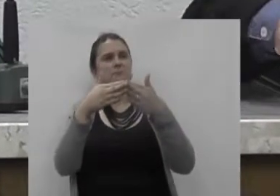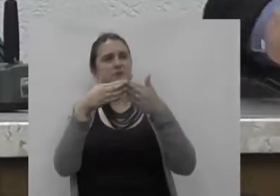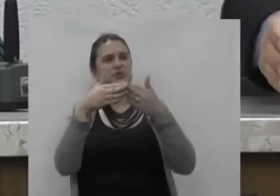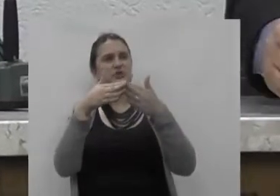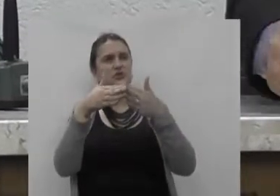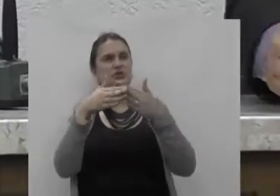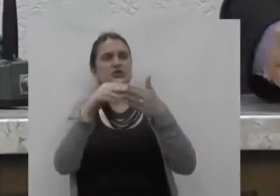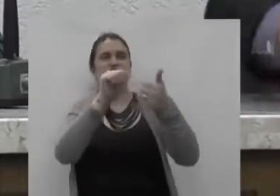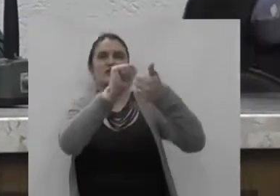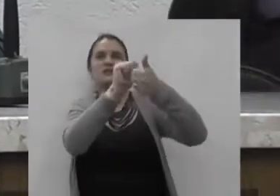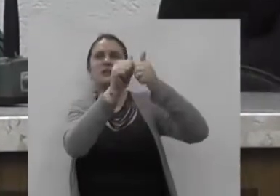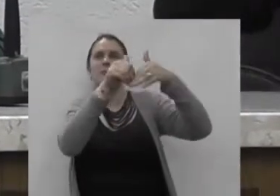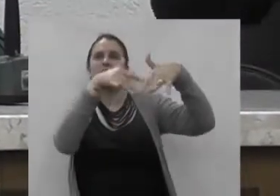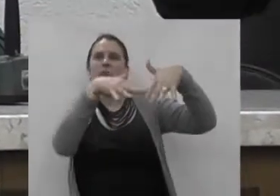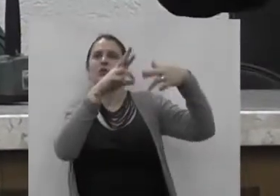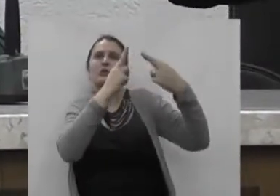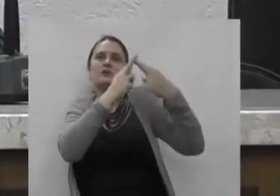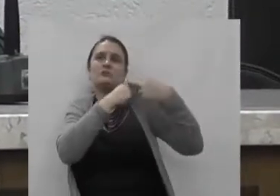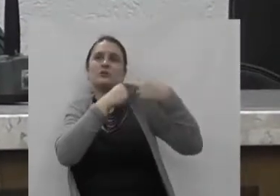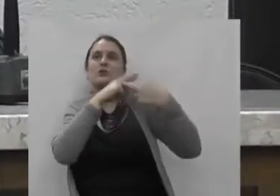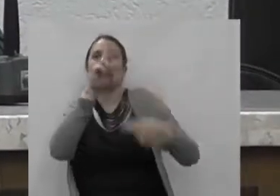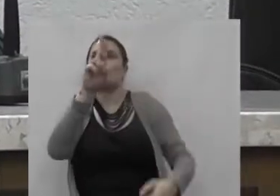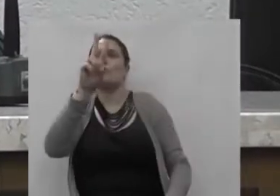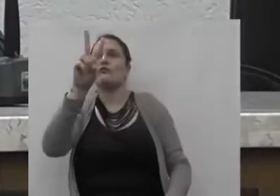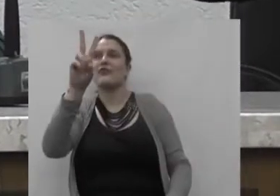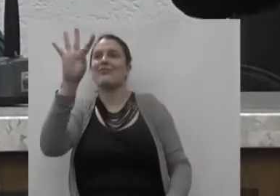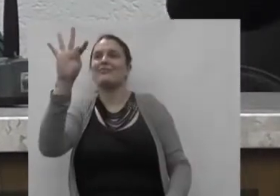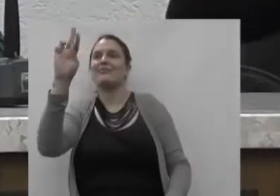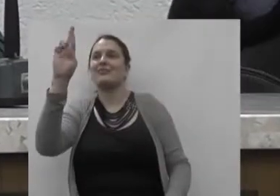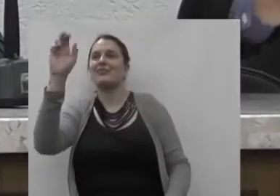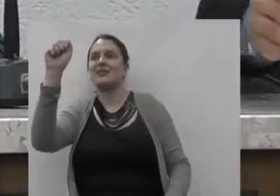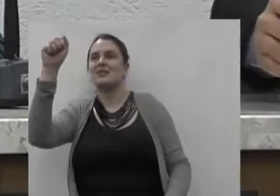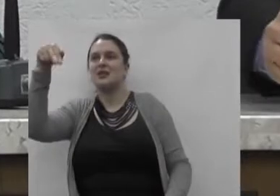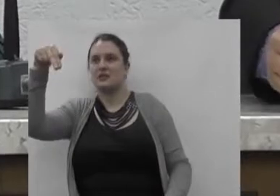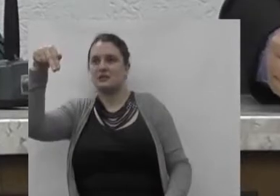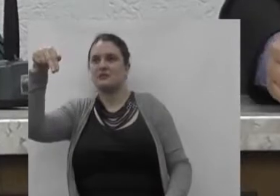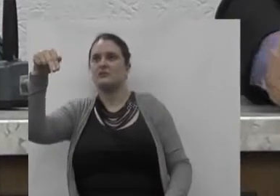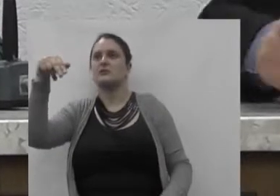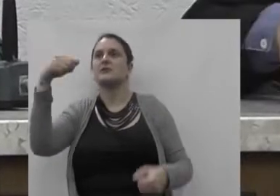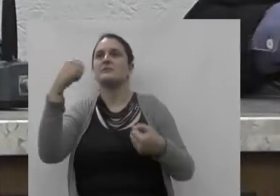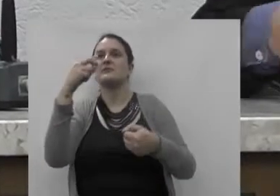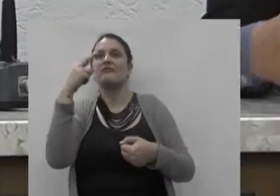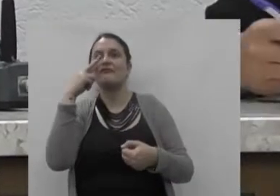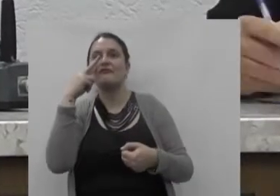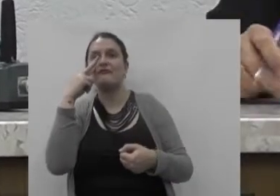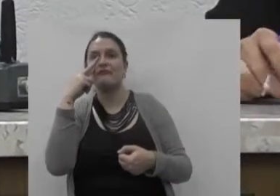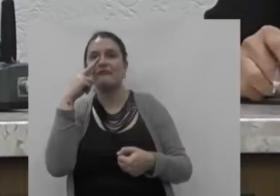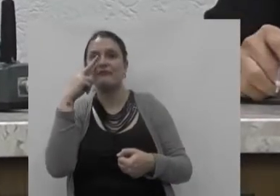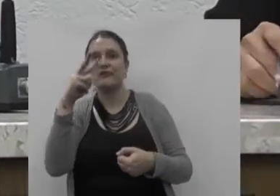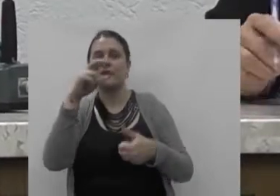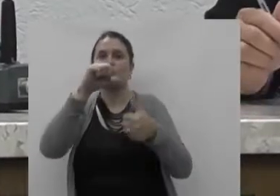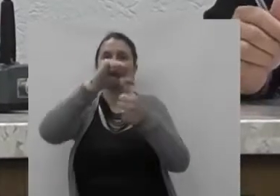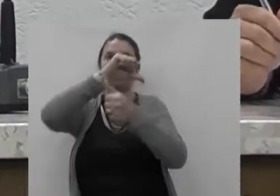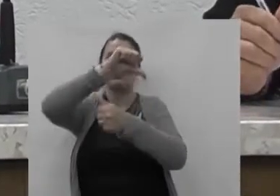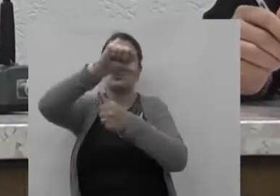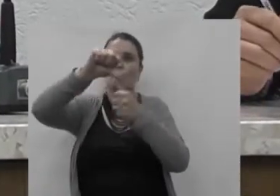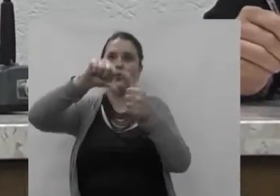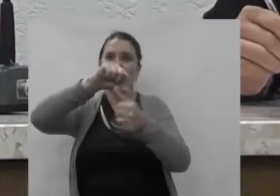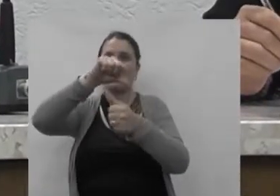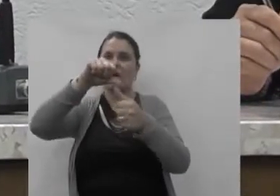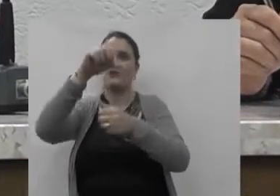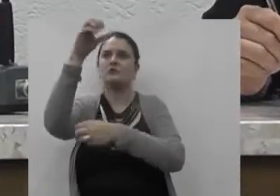ao departamento responsável, o VETRAN, que verifique a possibilidade de realizar a alteração